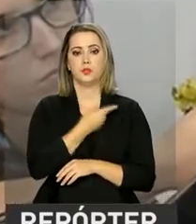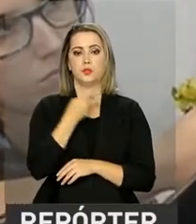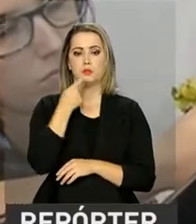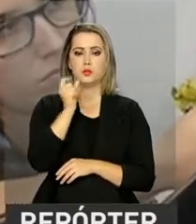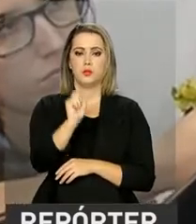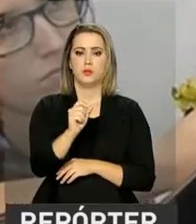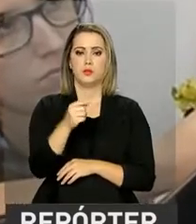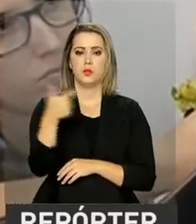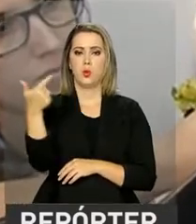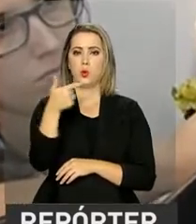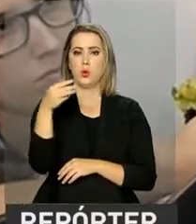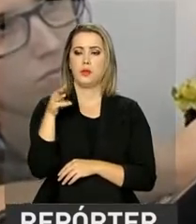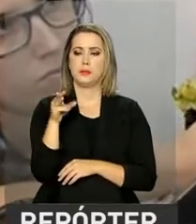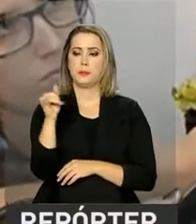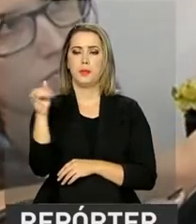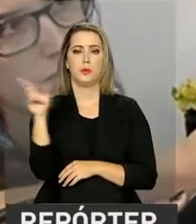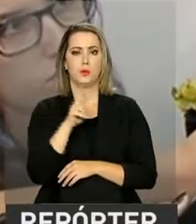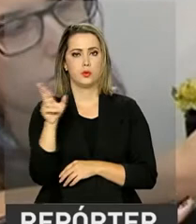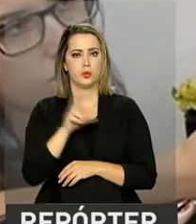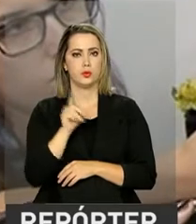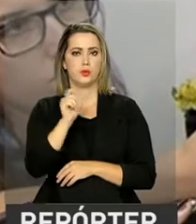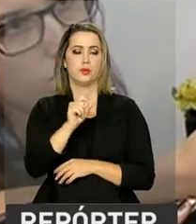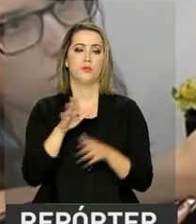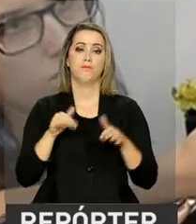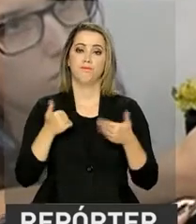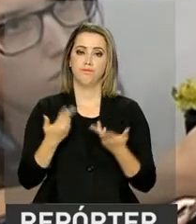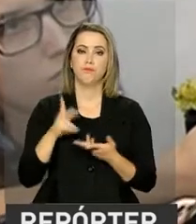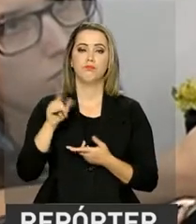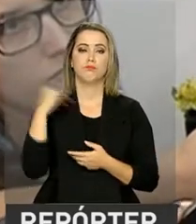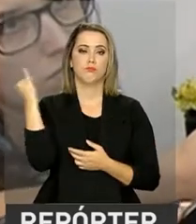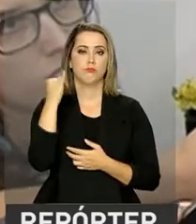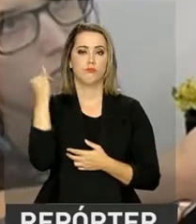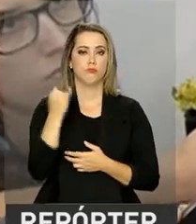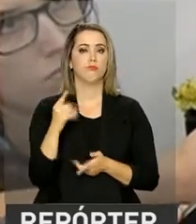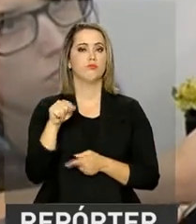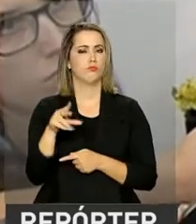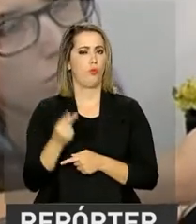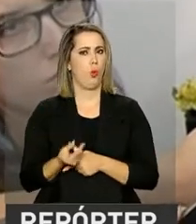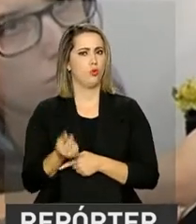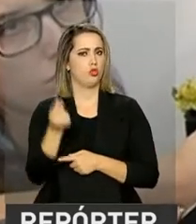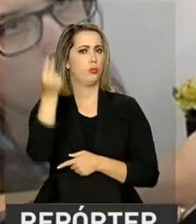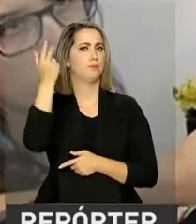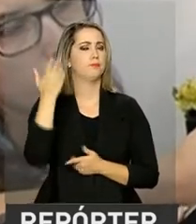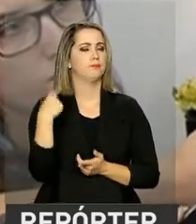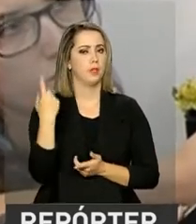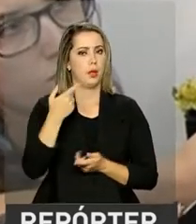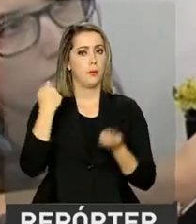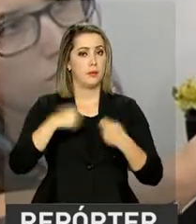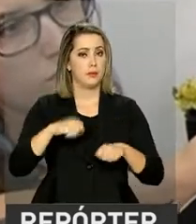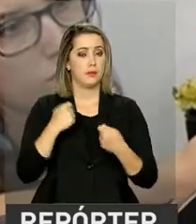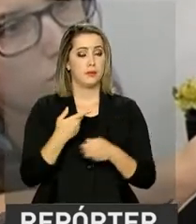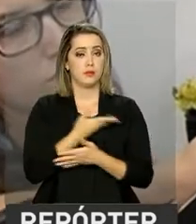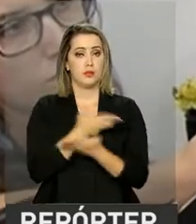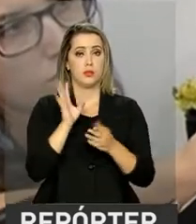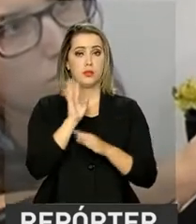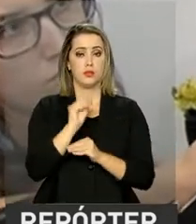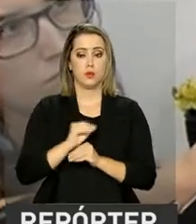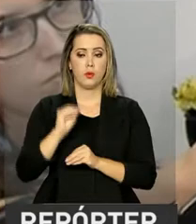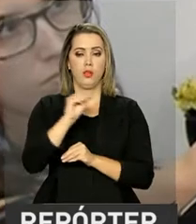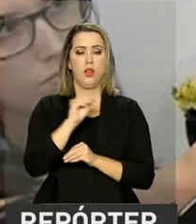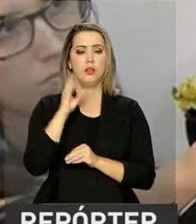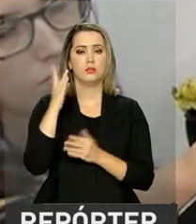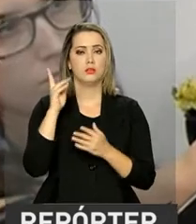algo em torno de R$ 2 bilhões, e, portanto, muito significativo. Logo, é preciso que essa assistência